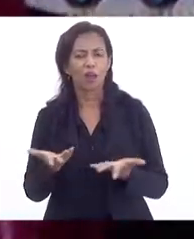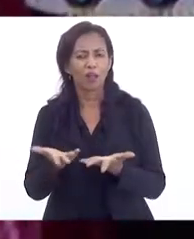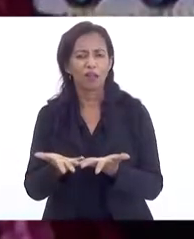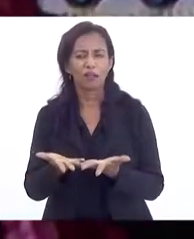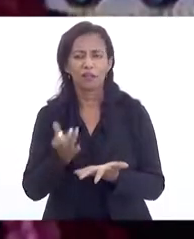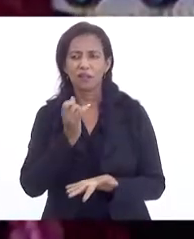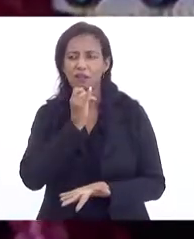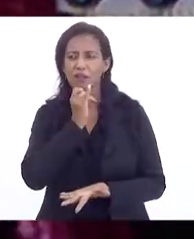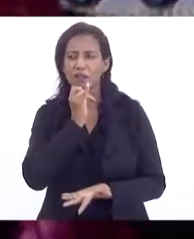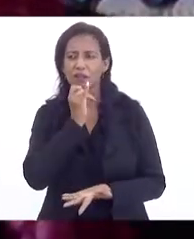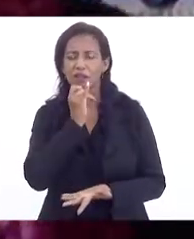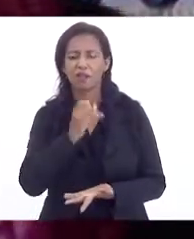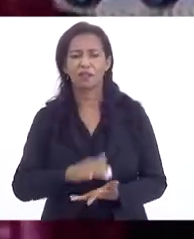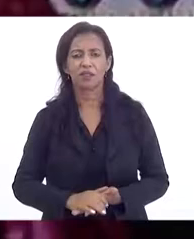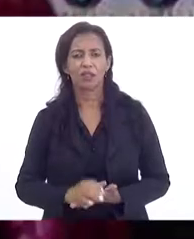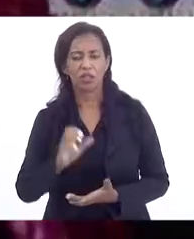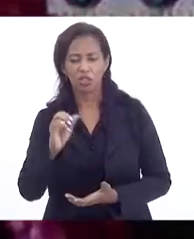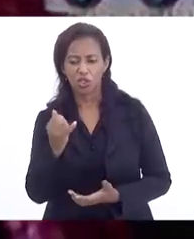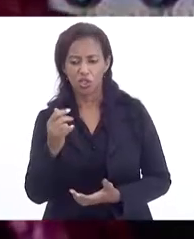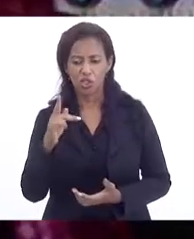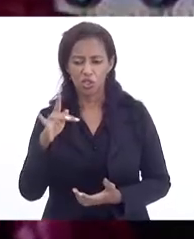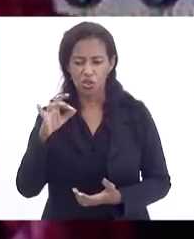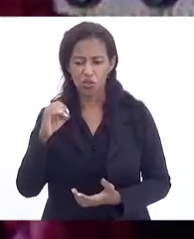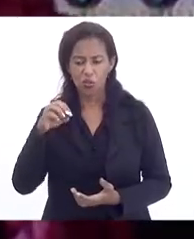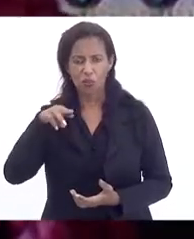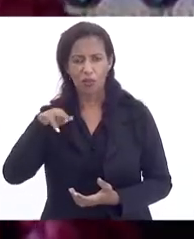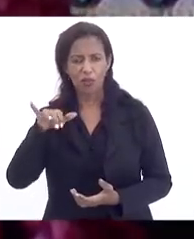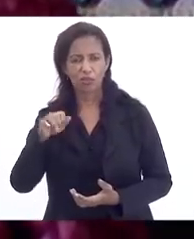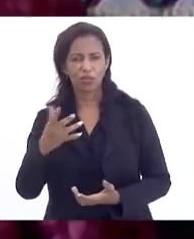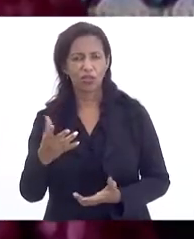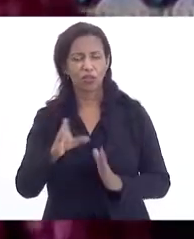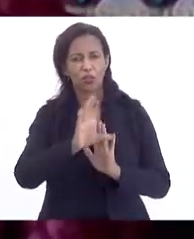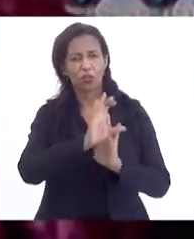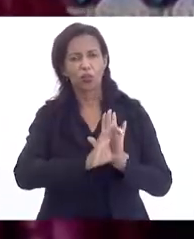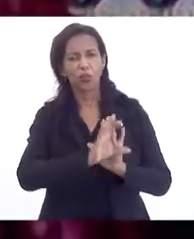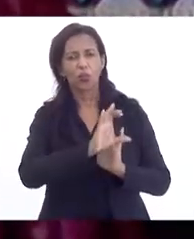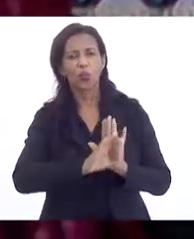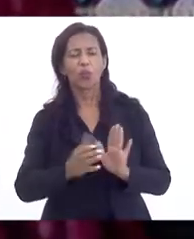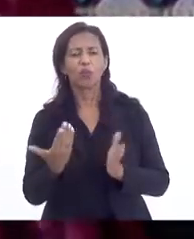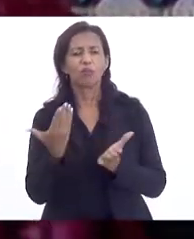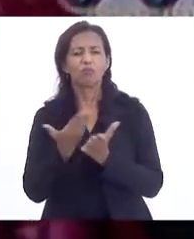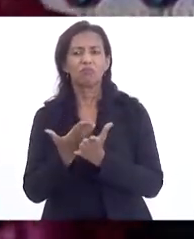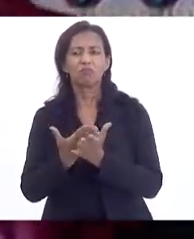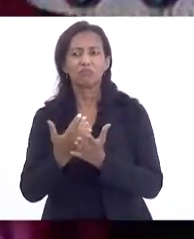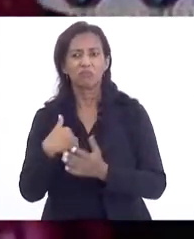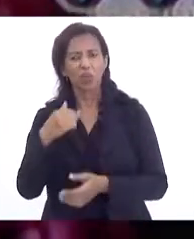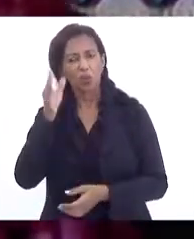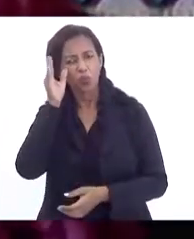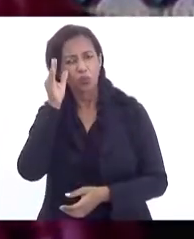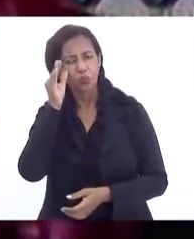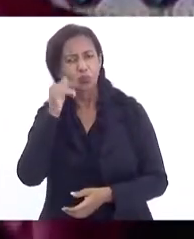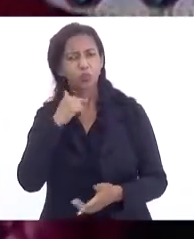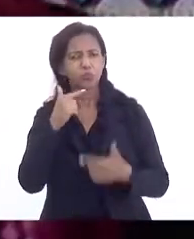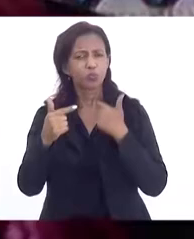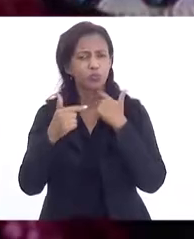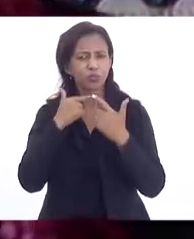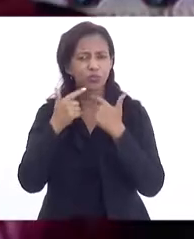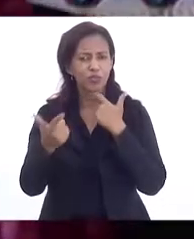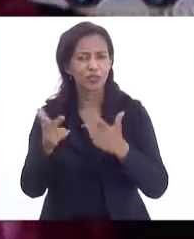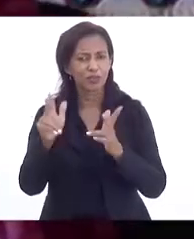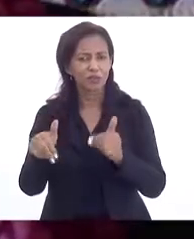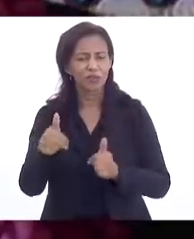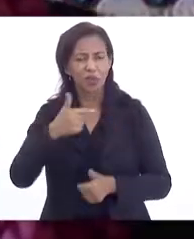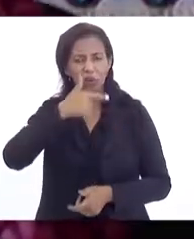por exemplo, o deputado Chico Machado, o currículo escolar? Assim, eu também fiquei com muita dúvida, mas como o deputado Luiz